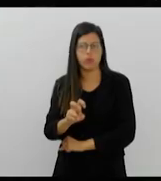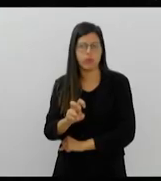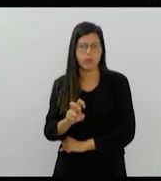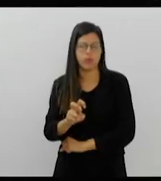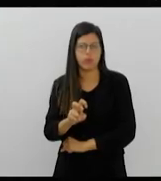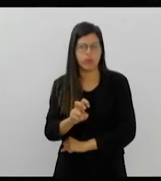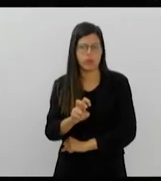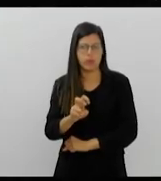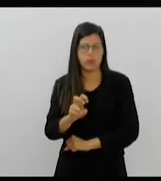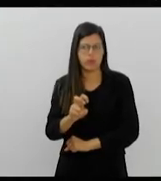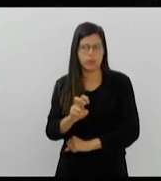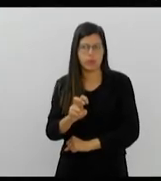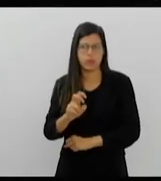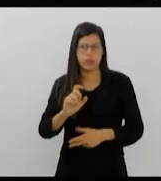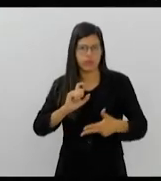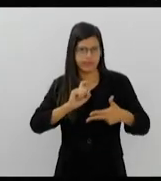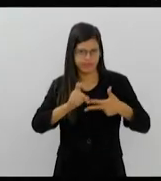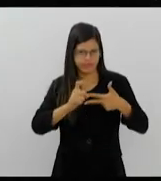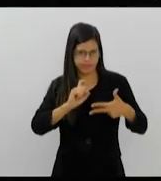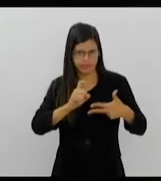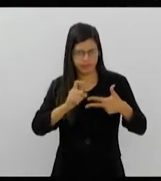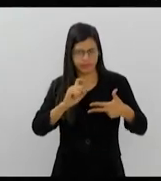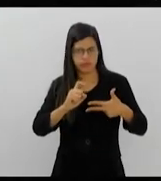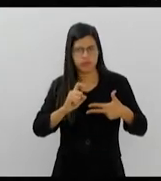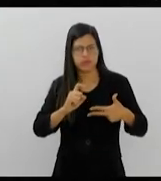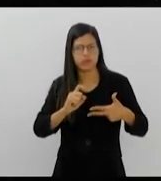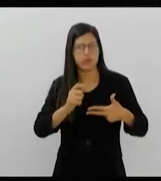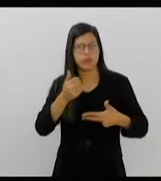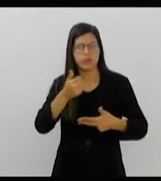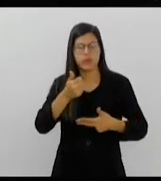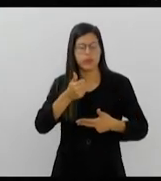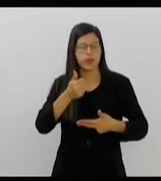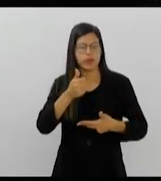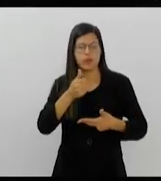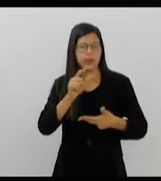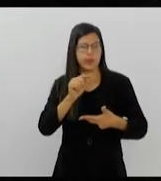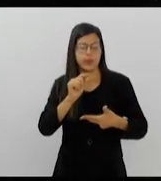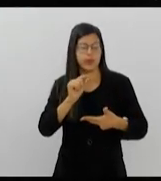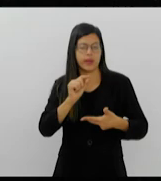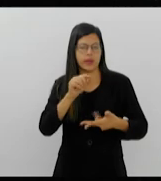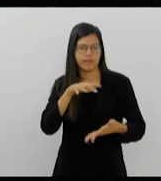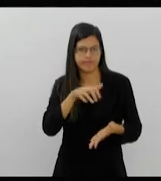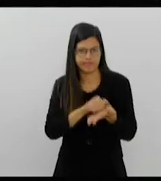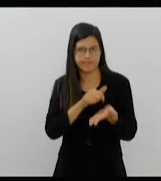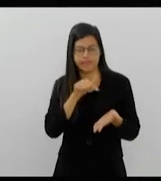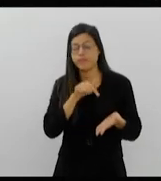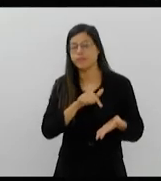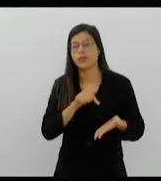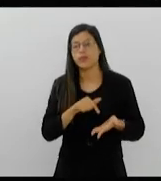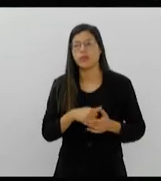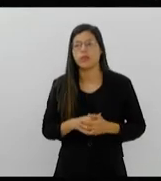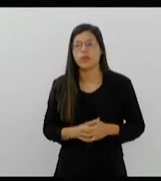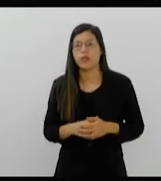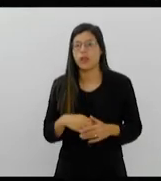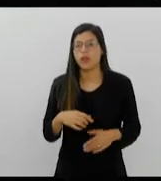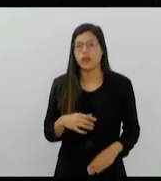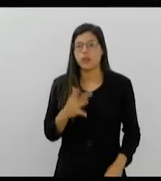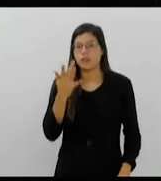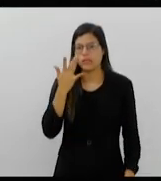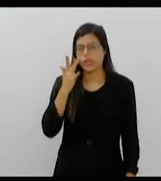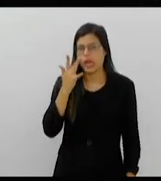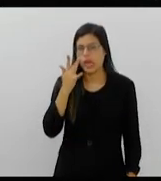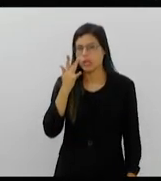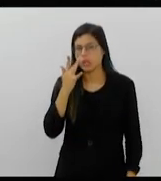partindo do Poder Executivo. Primeiro registro, senhora presidente, é que há uma previsão